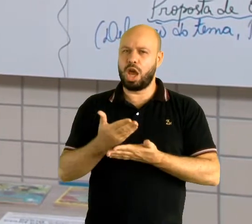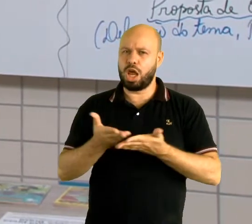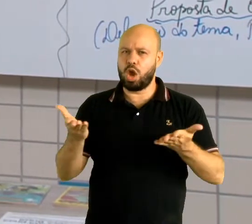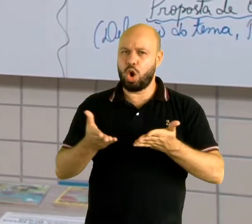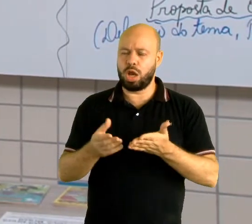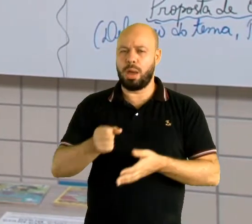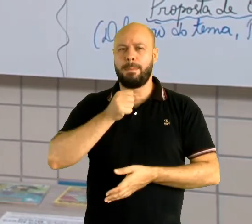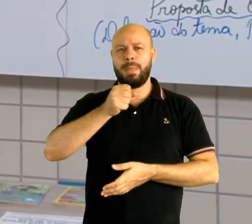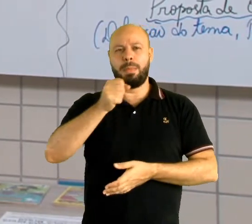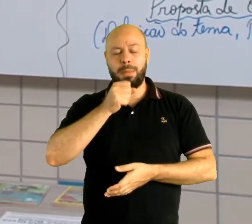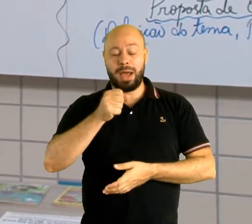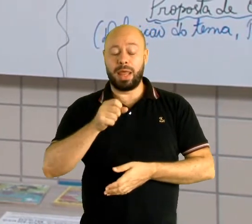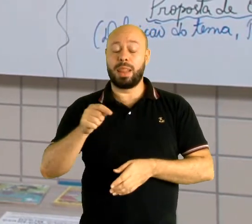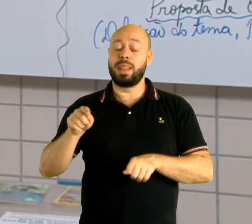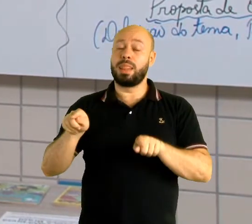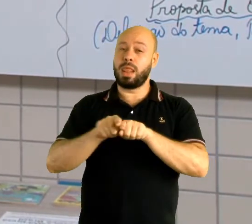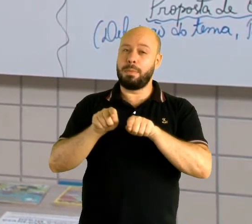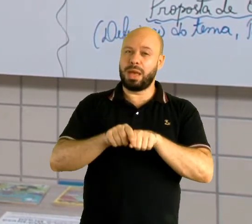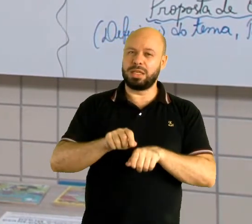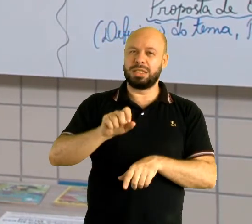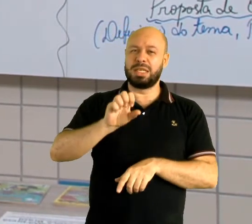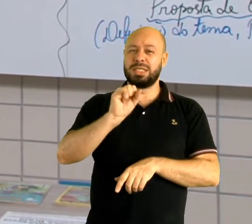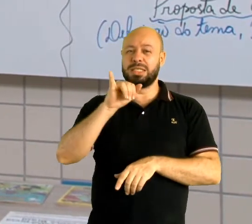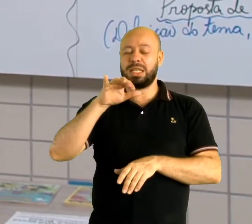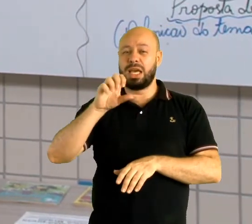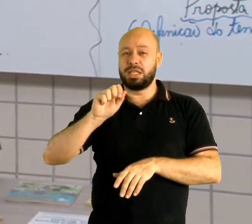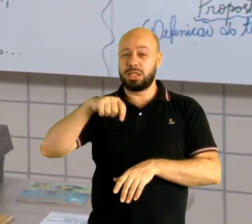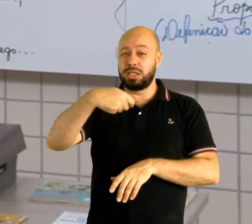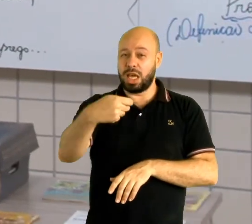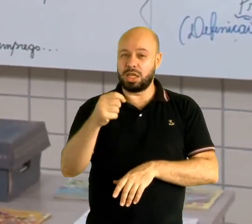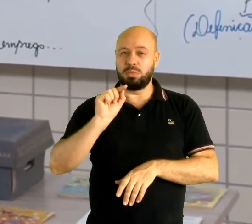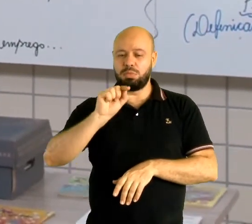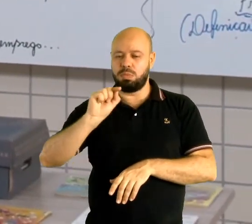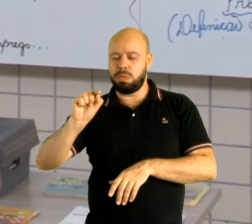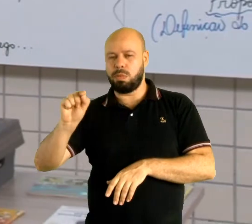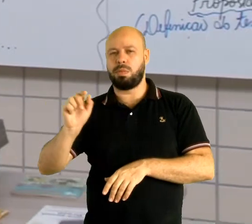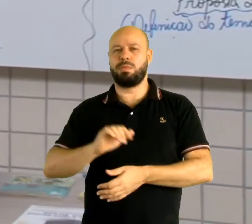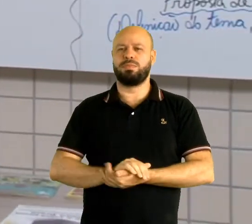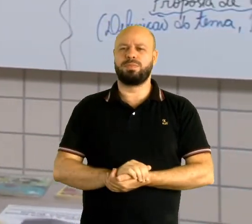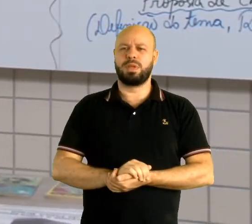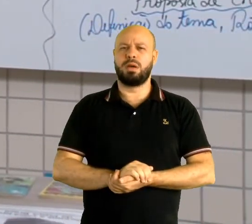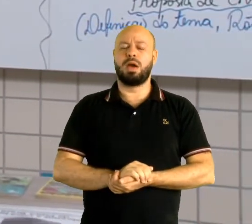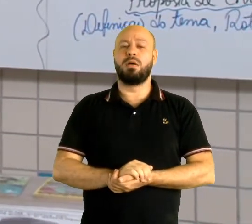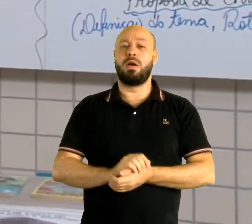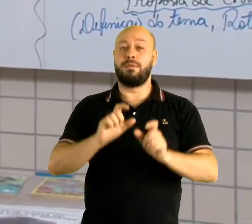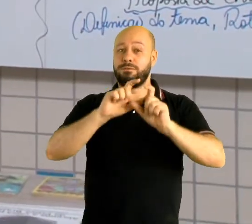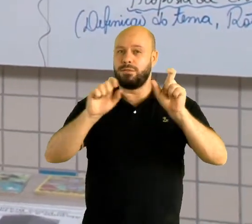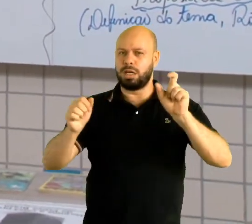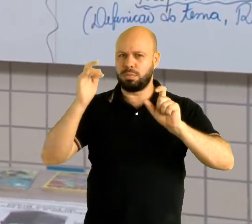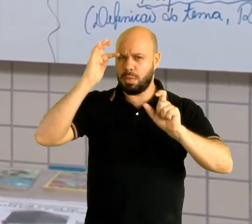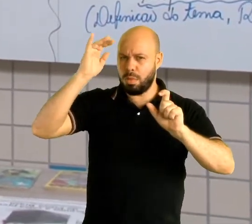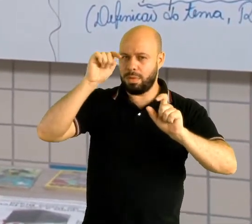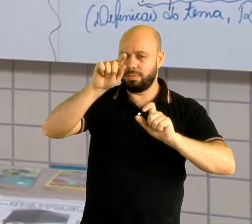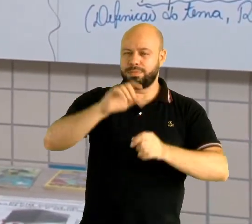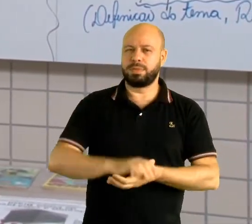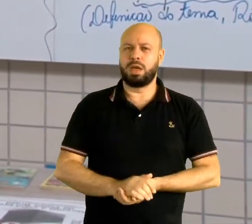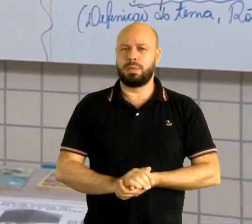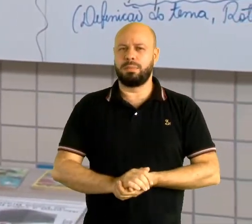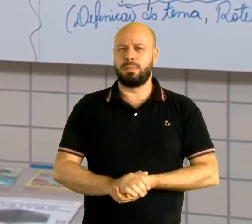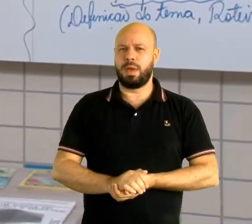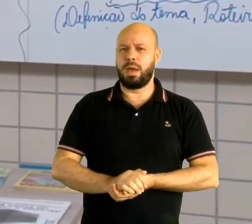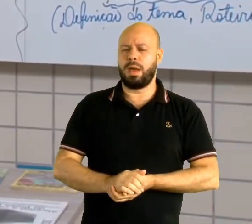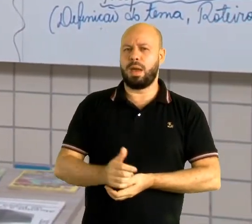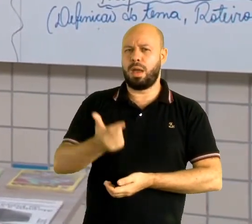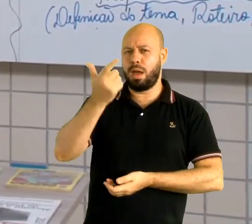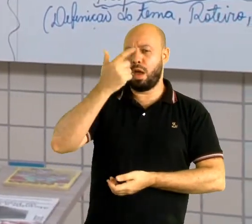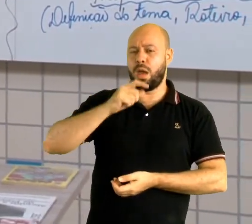e sinais de pontuação. Quero deixar uma frase de reflexão para vocês. Quem estuda tem o